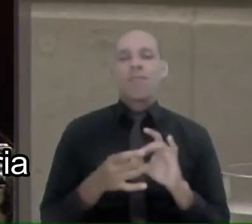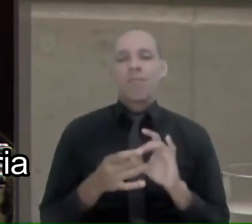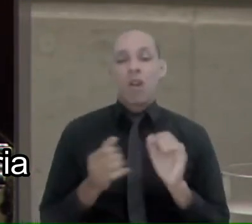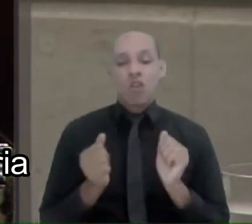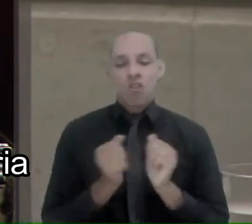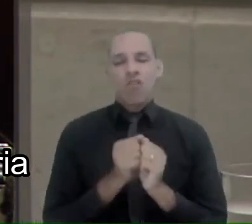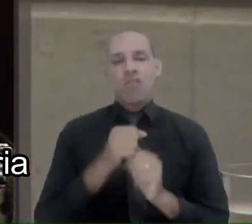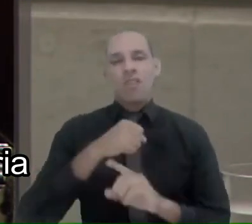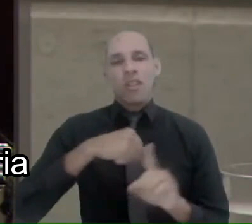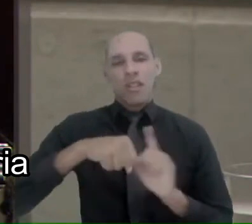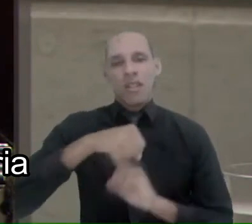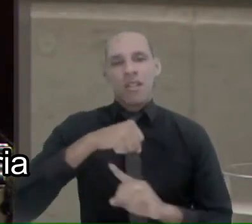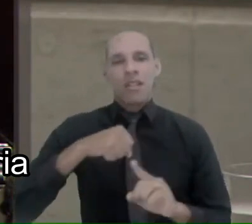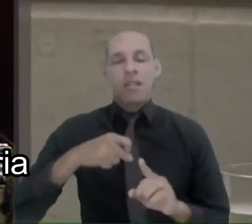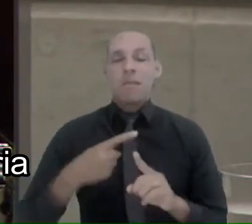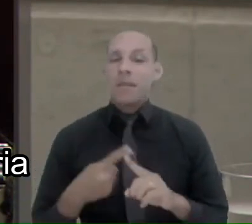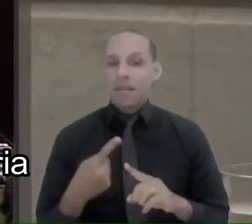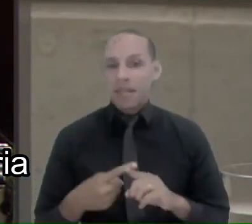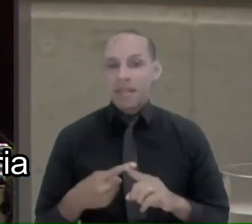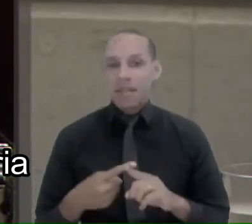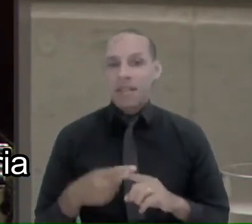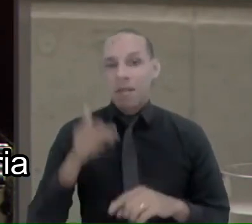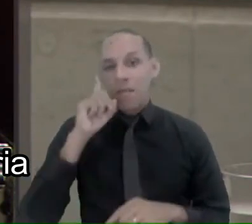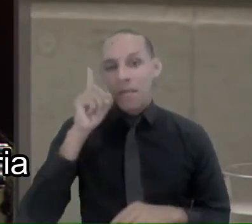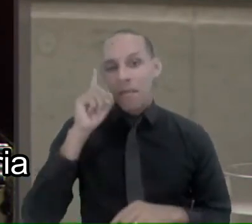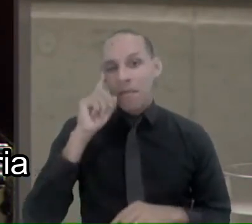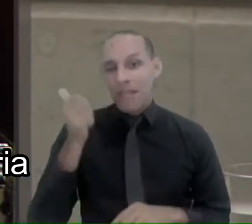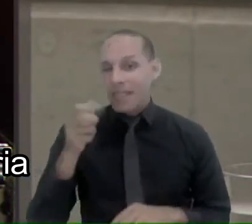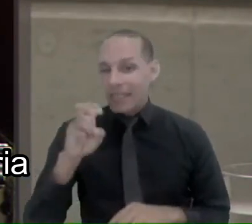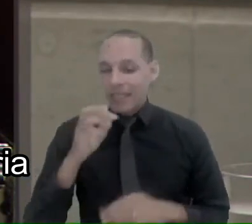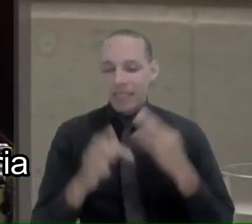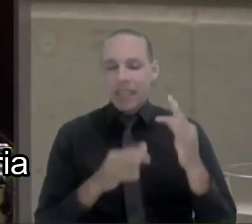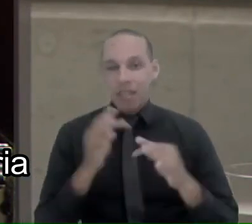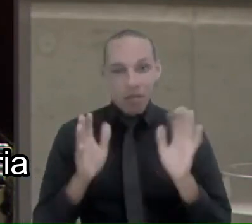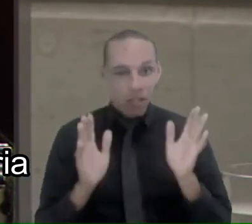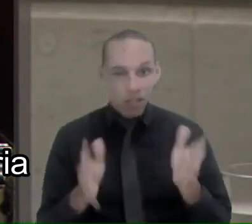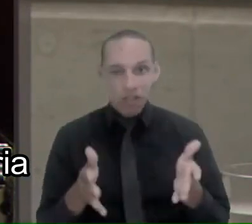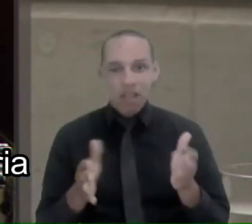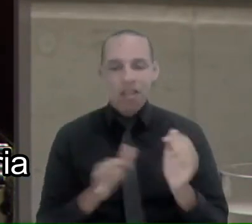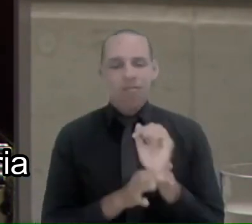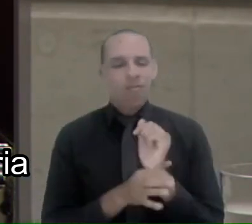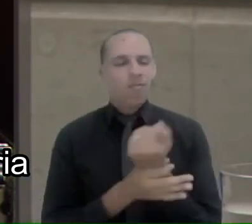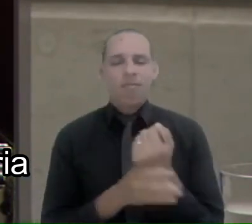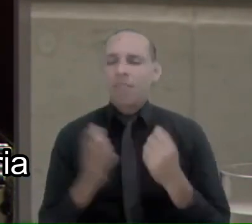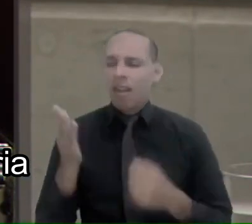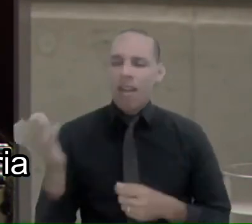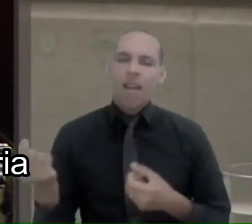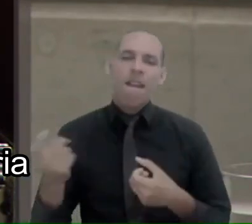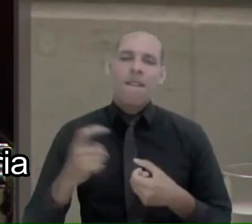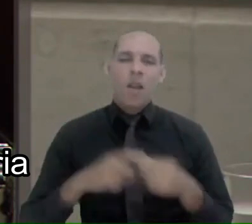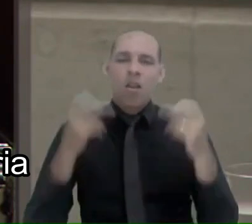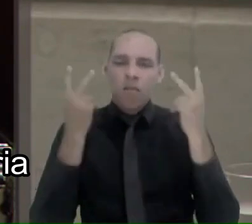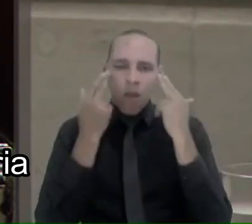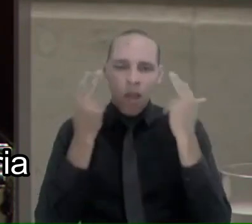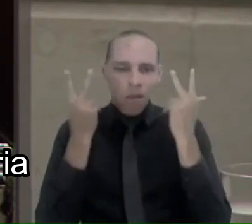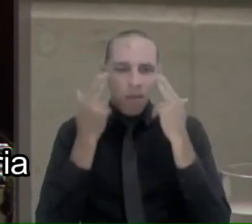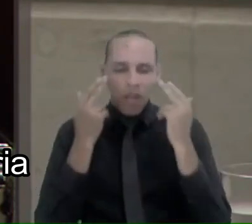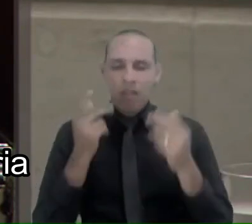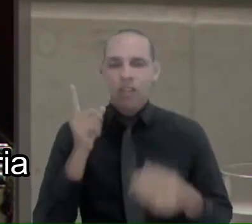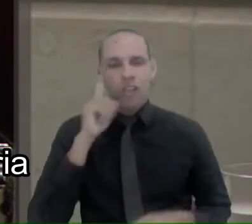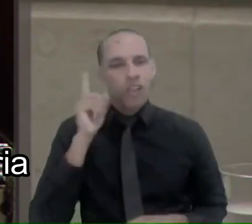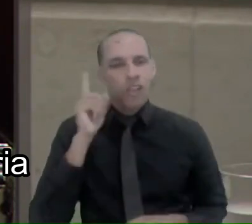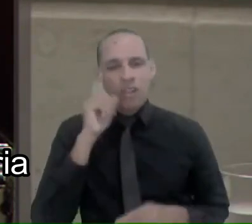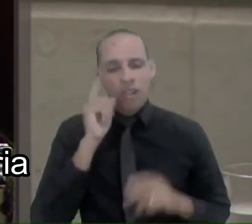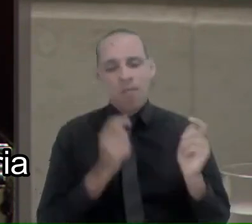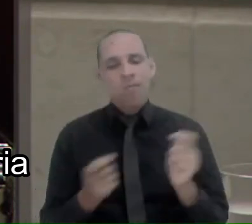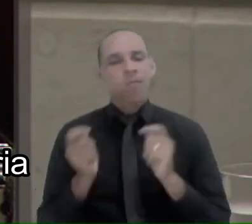sociedade, até porque depois de 15 dias de tratamento efetivo, a gente já tem segurança para que ela retorne às suas atividades de vida diária, às suas atividades